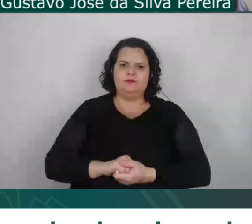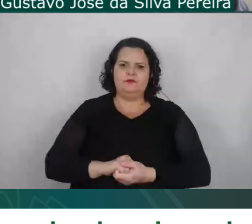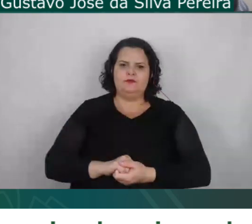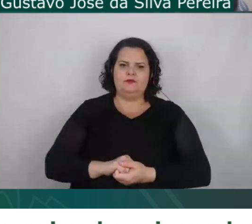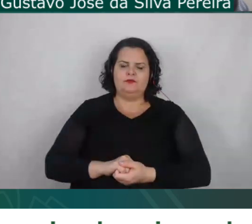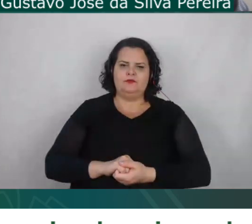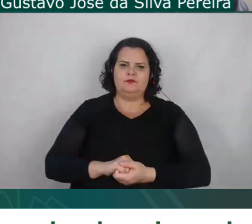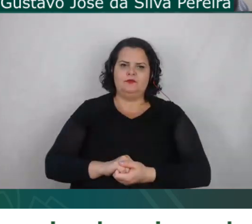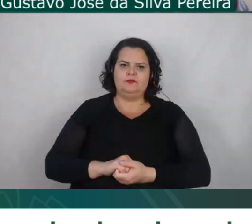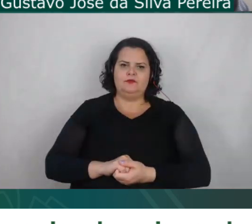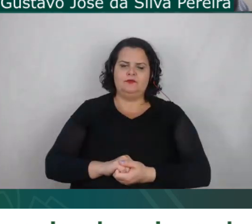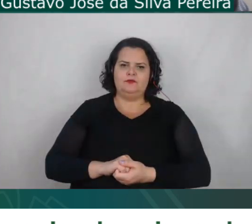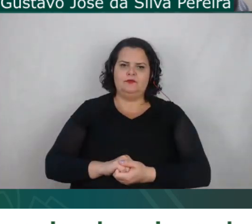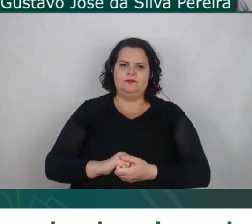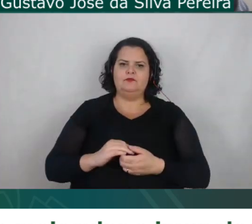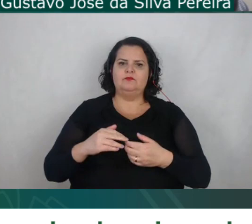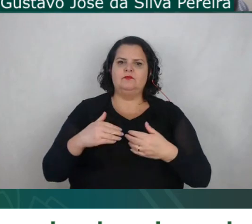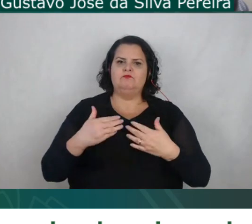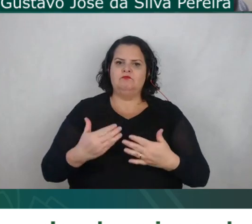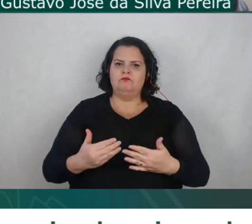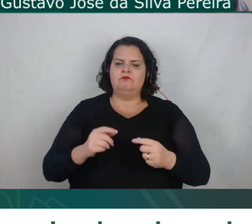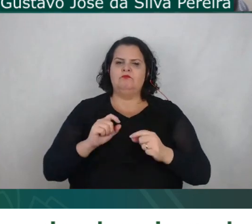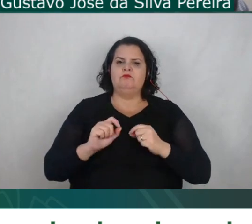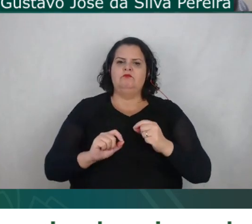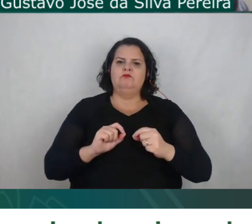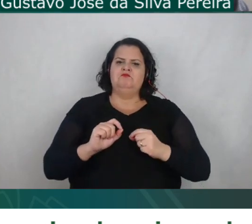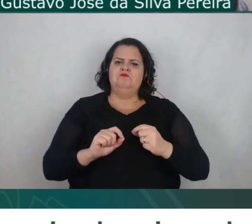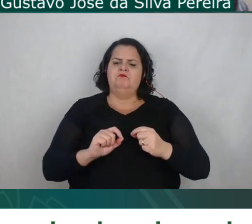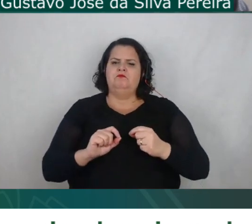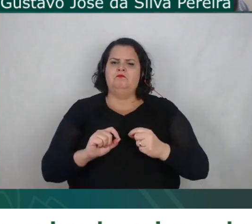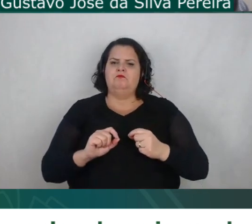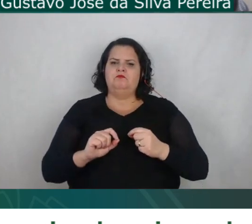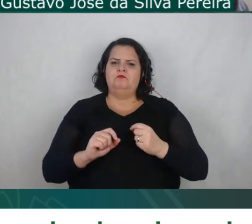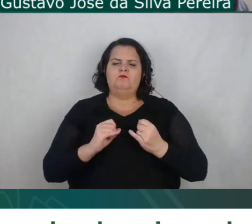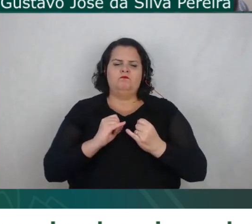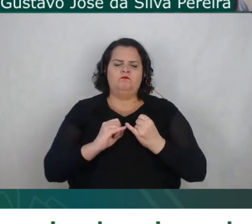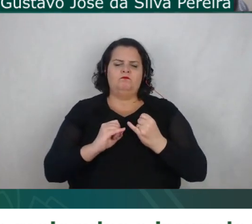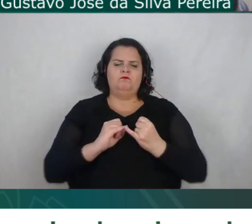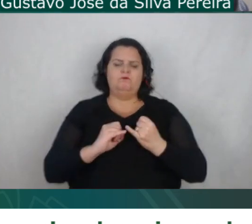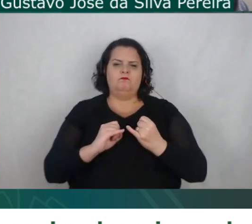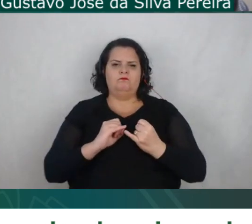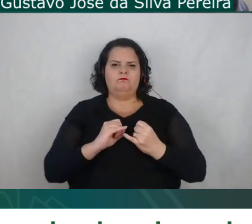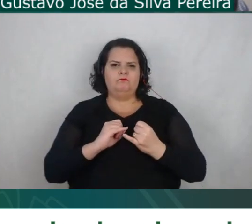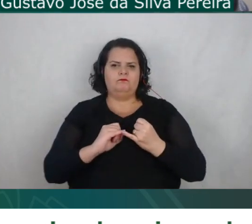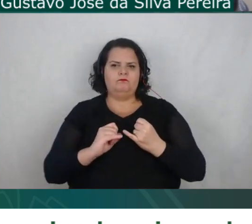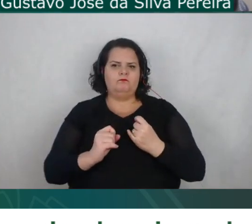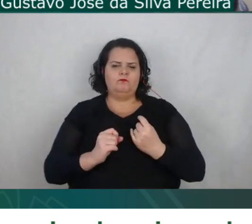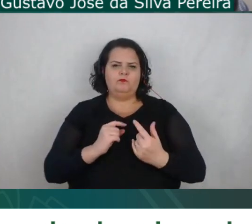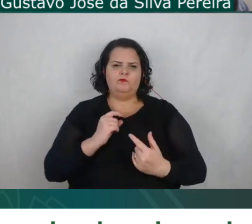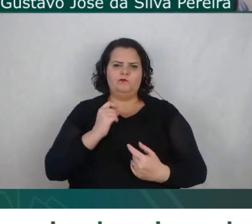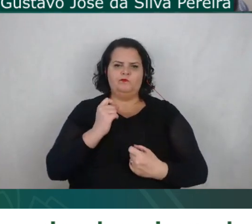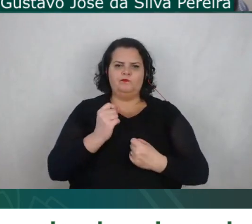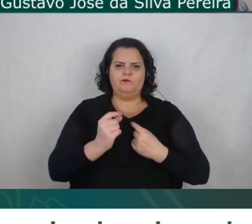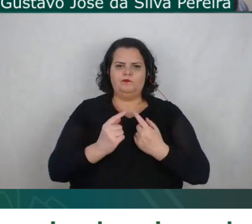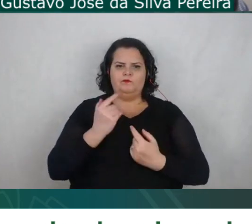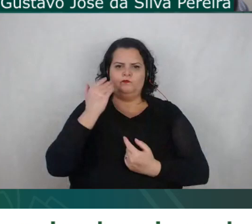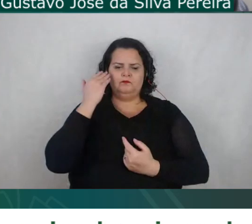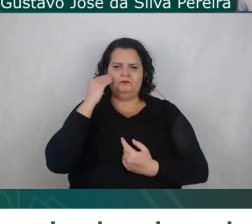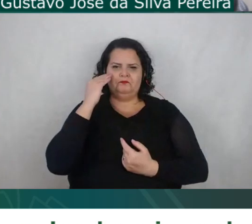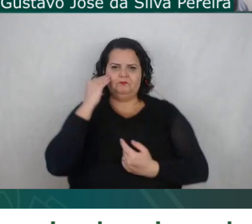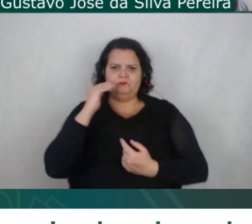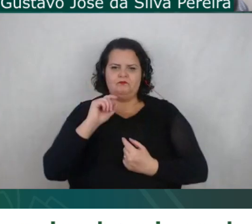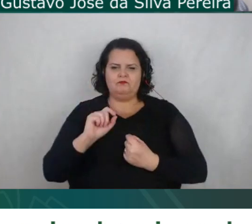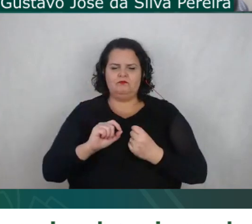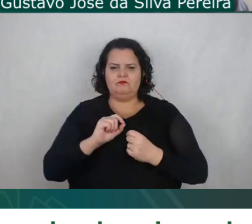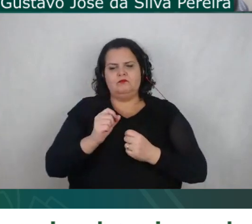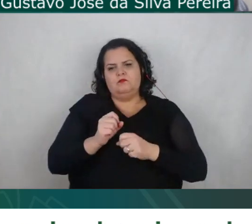gerando uma diversidade aleatória, não significa que esse vírus está se adaptando mais ou menos à população.